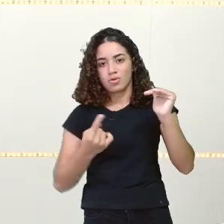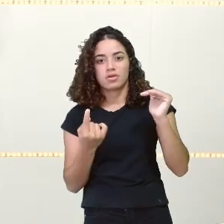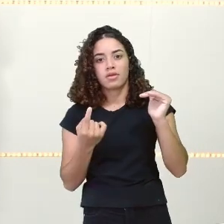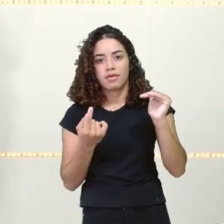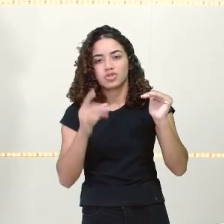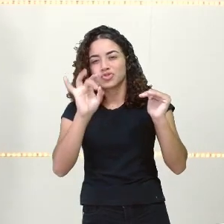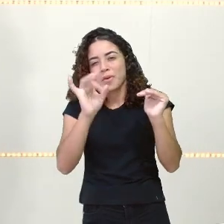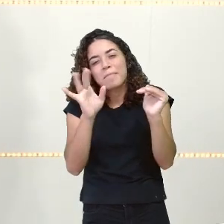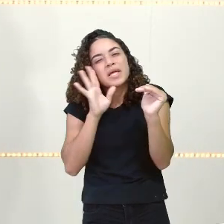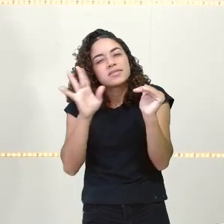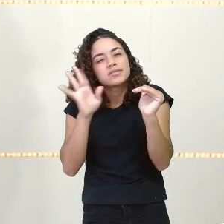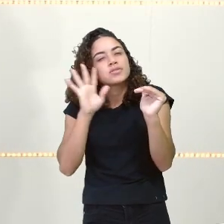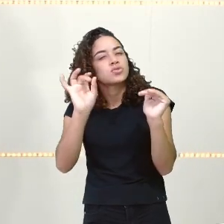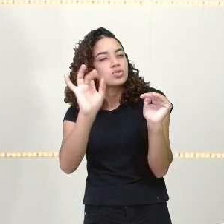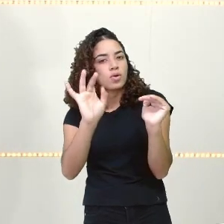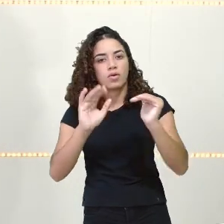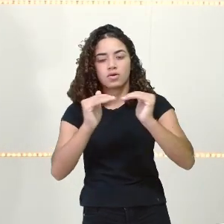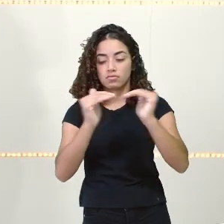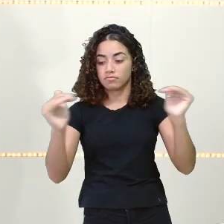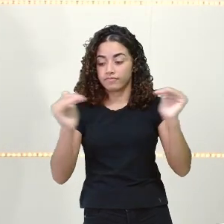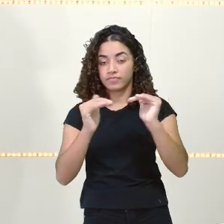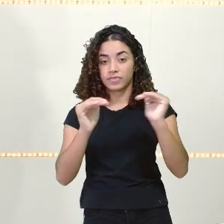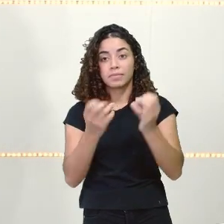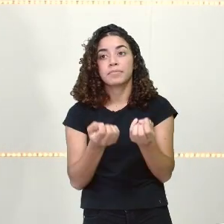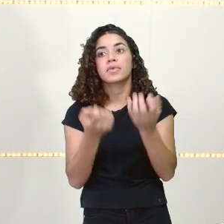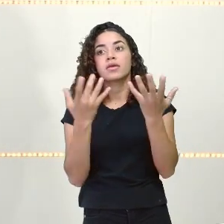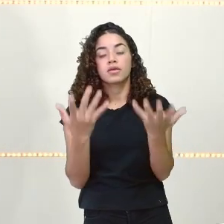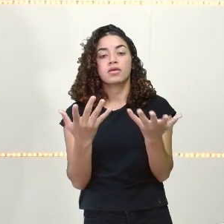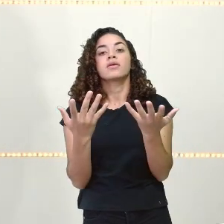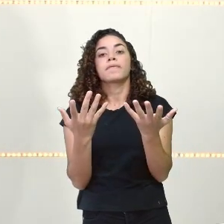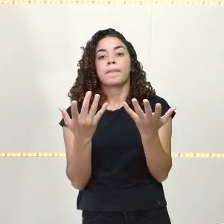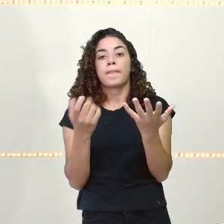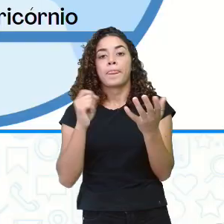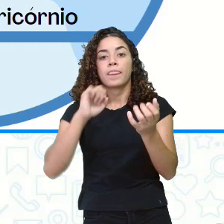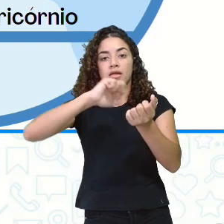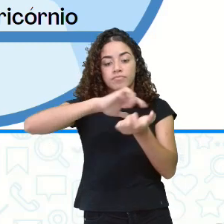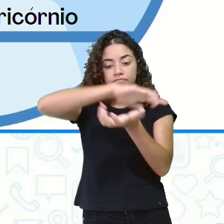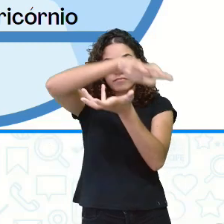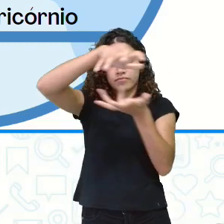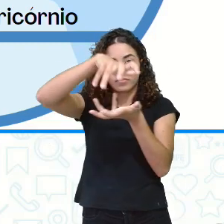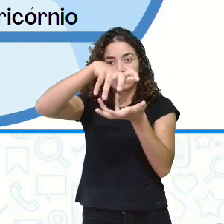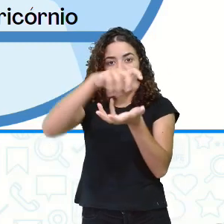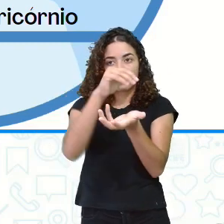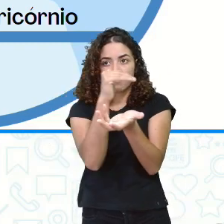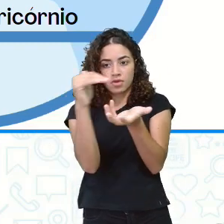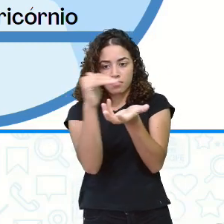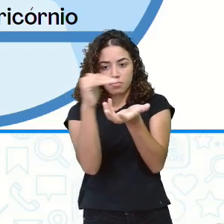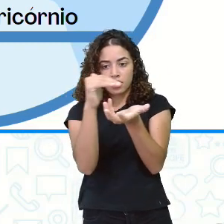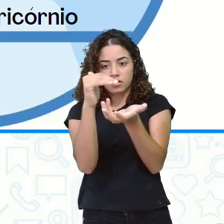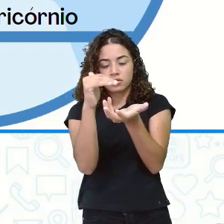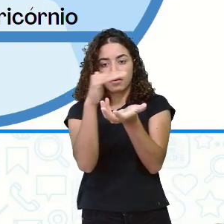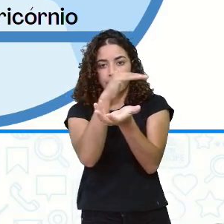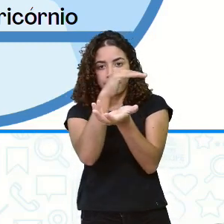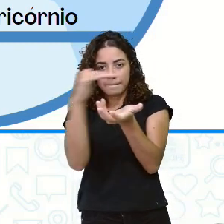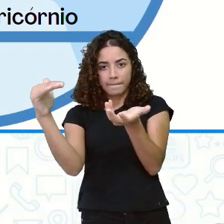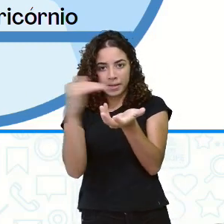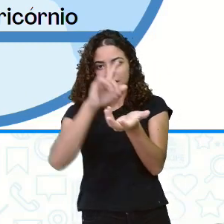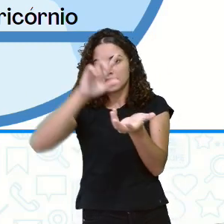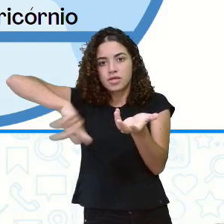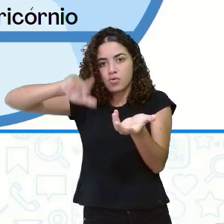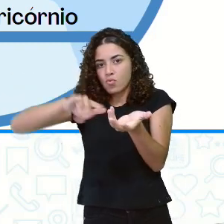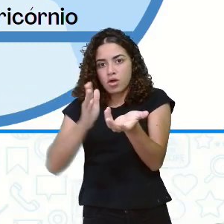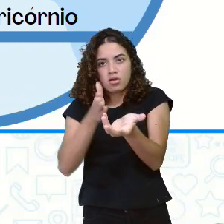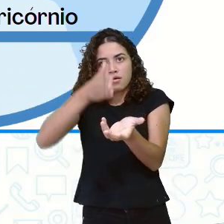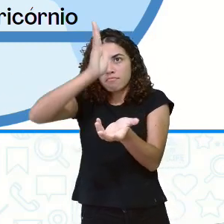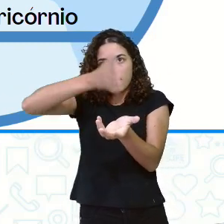imaginárias, são linhas imaginárias dispostas sobre o eixo do globo terrestre no sentido horizontal,